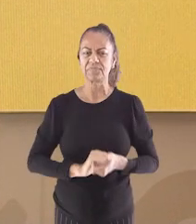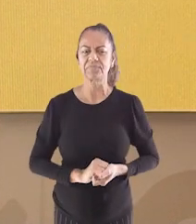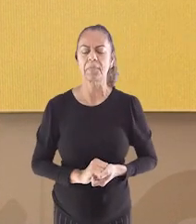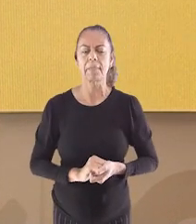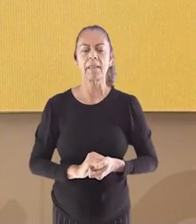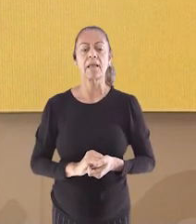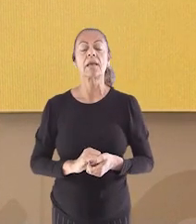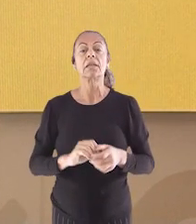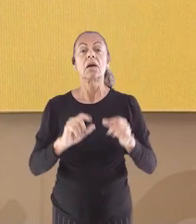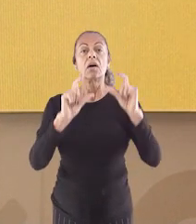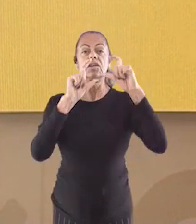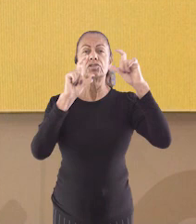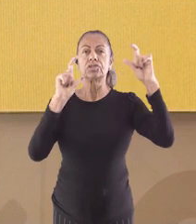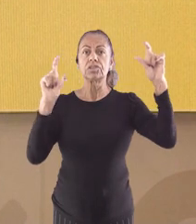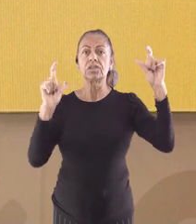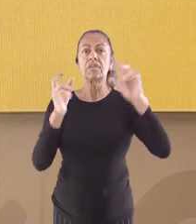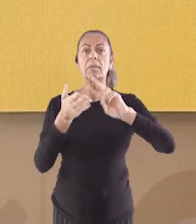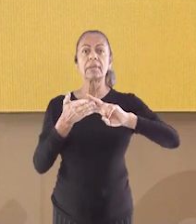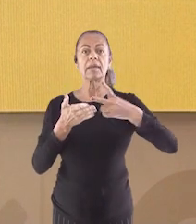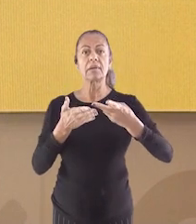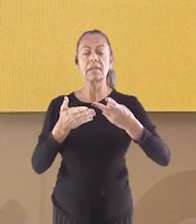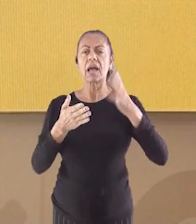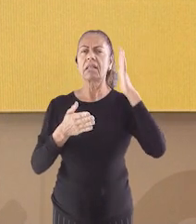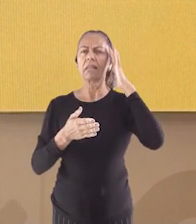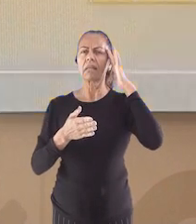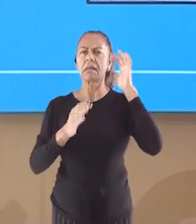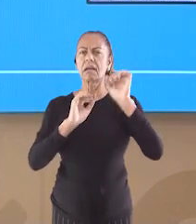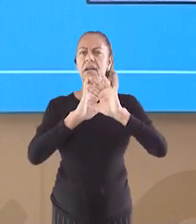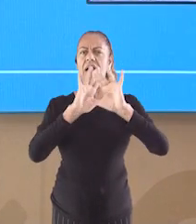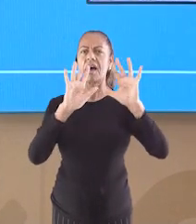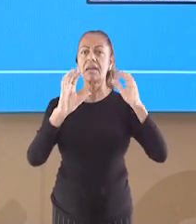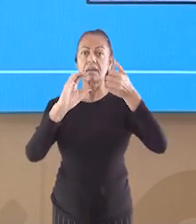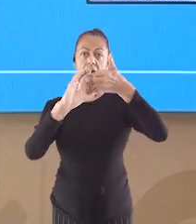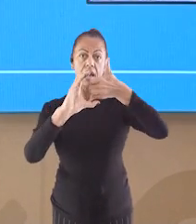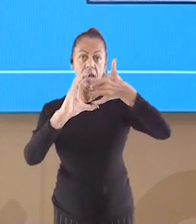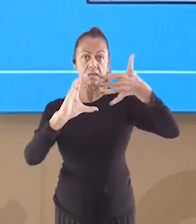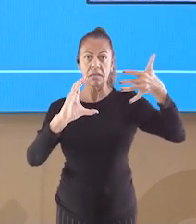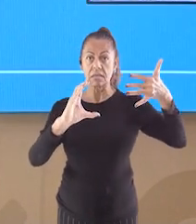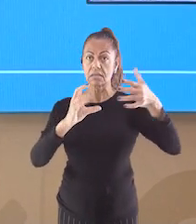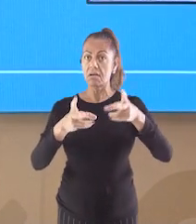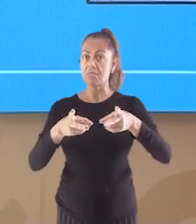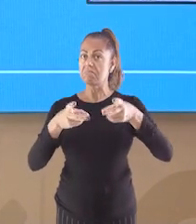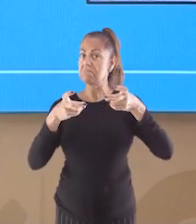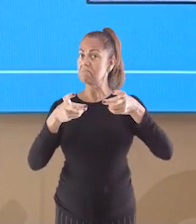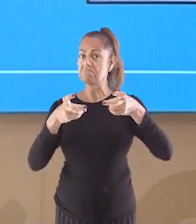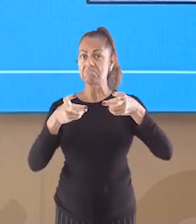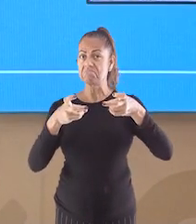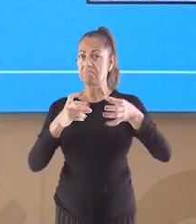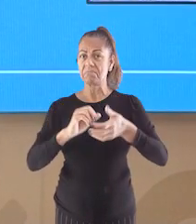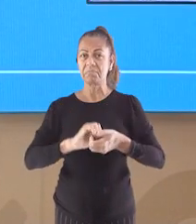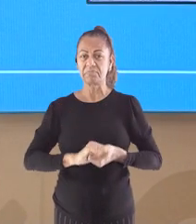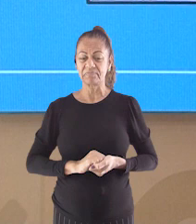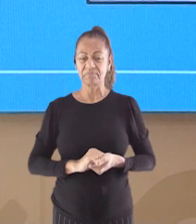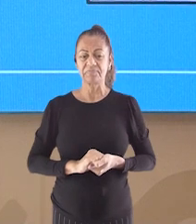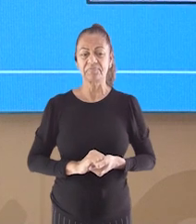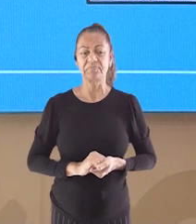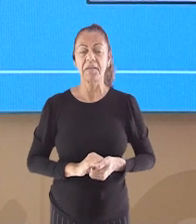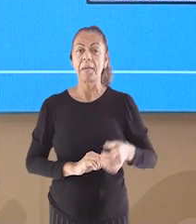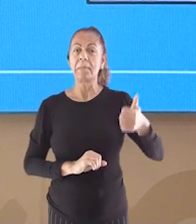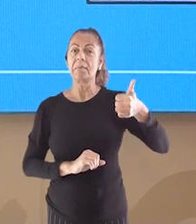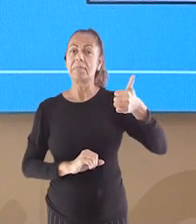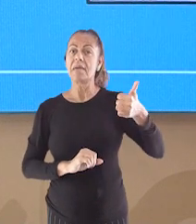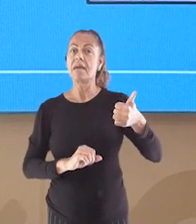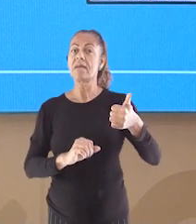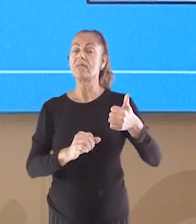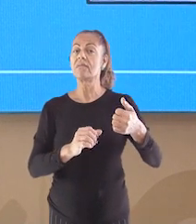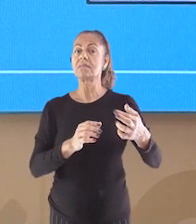época. Vamos realizar uma interpretação da tirinha? Assim podemos entender melhor sobre ele e outras características que a gente